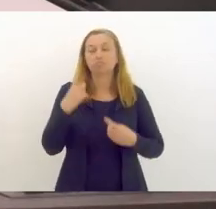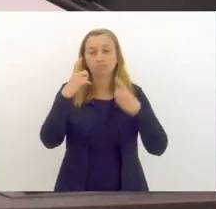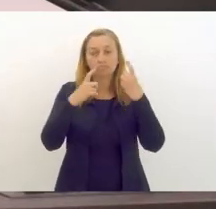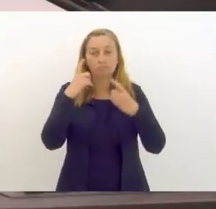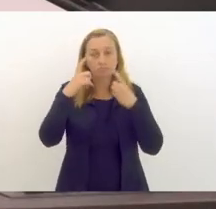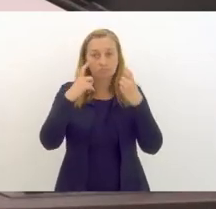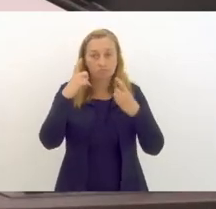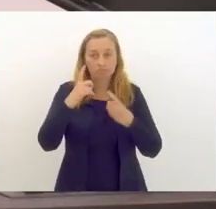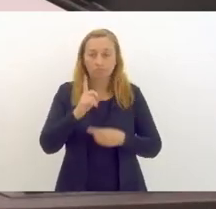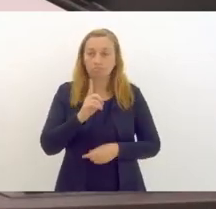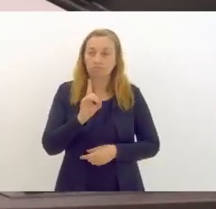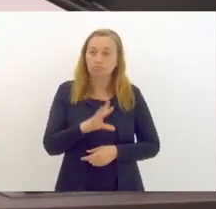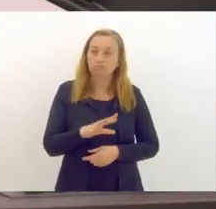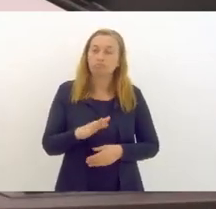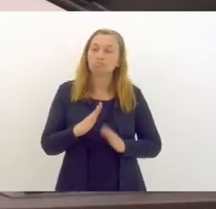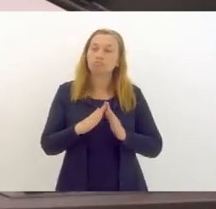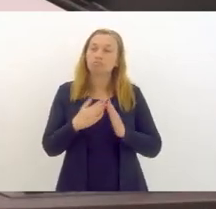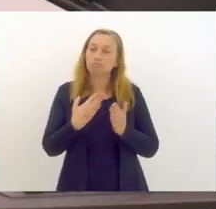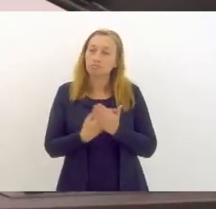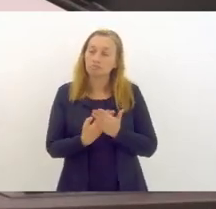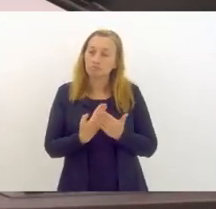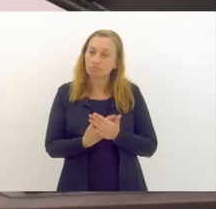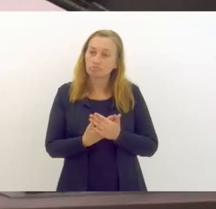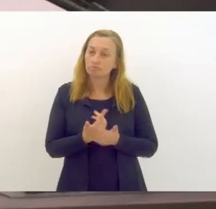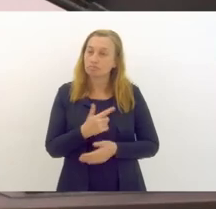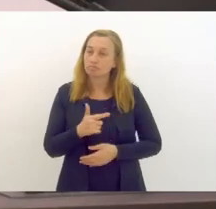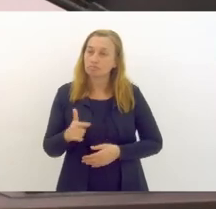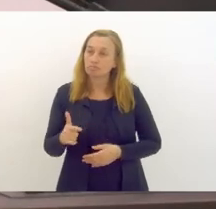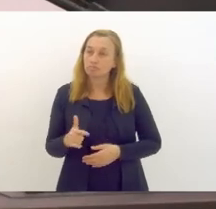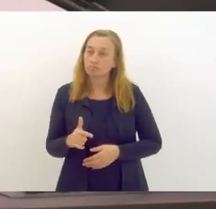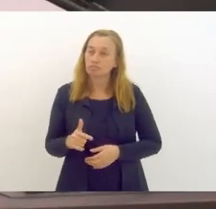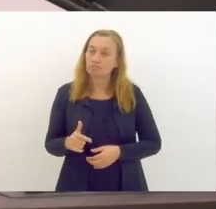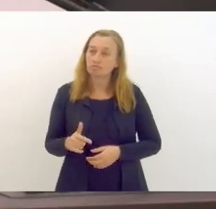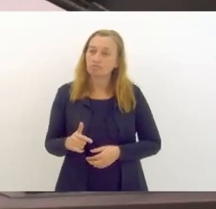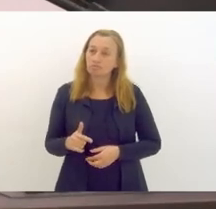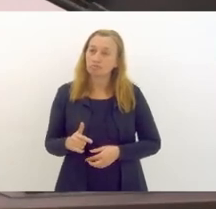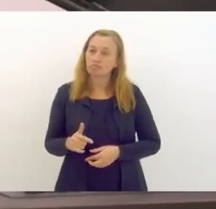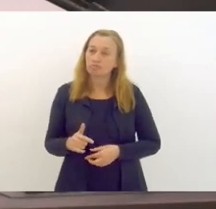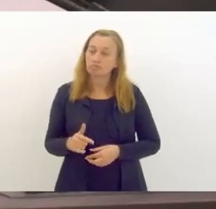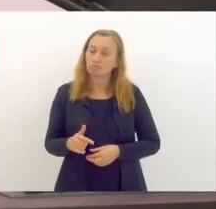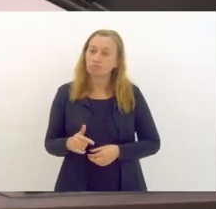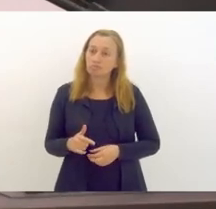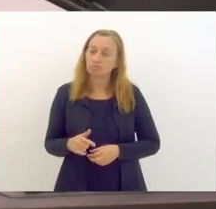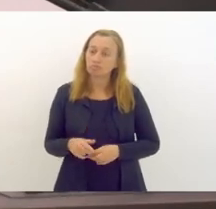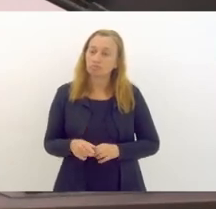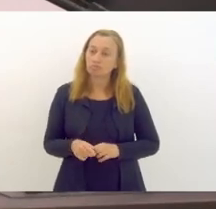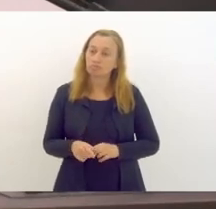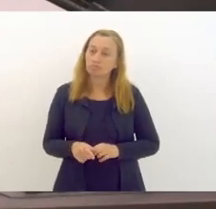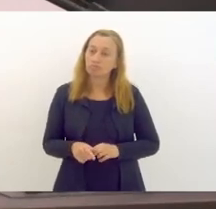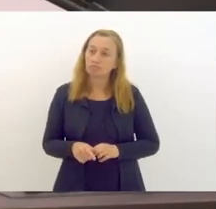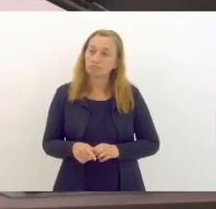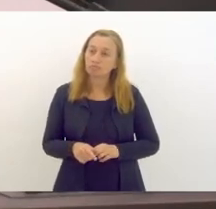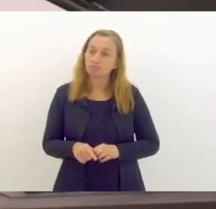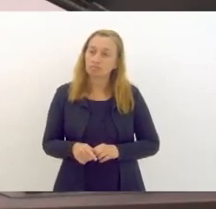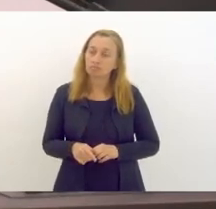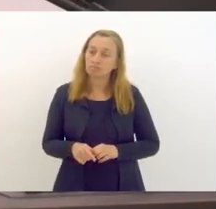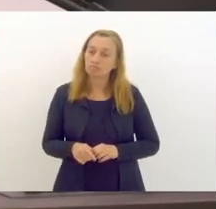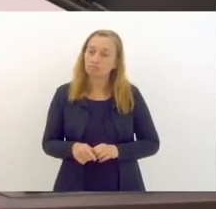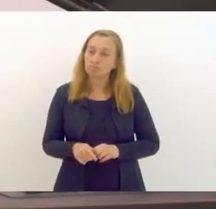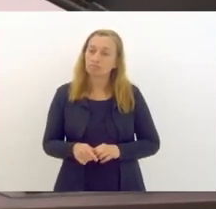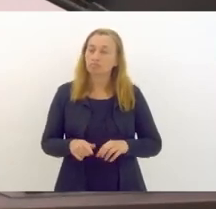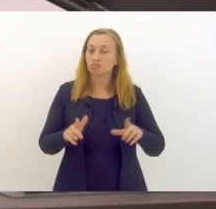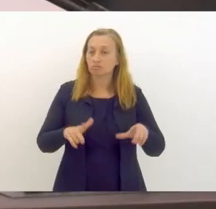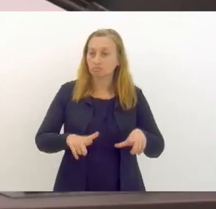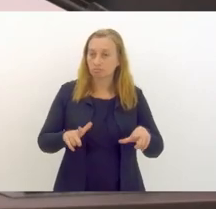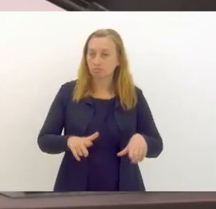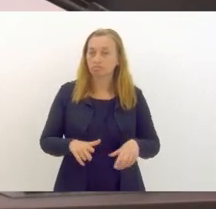preocupação é não só com as escolas que não têm a disponibilidade de espaço para